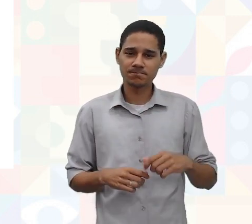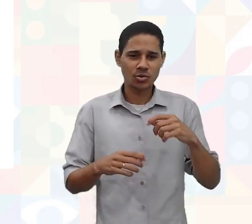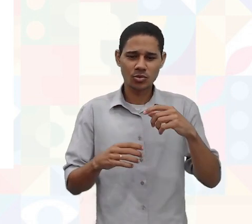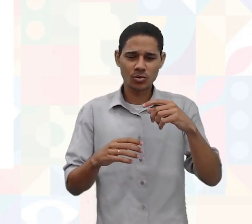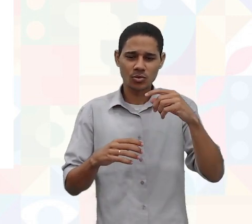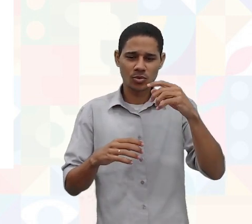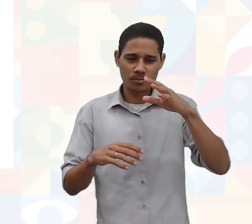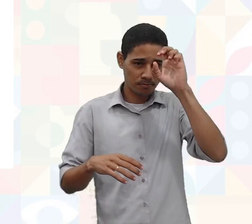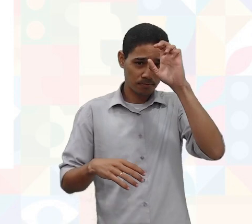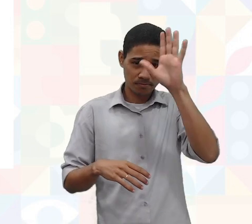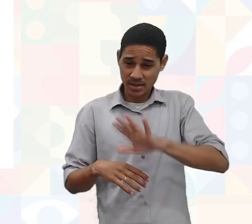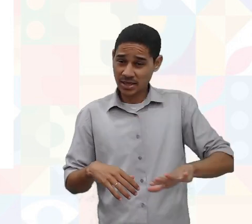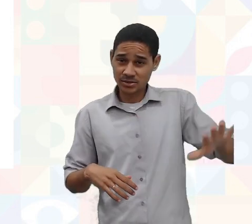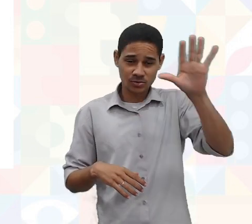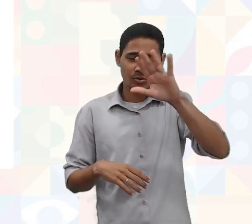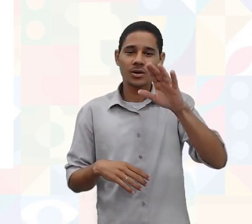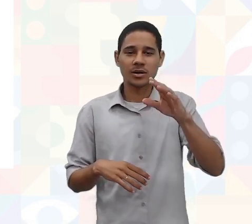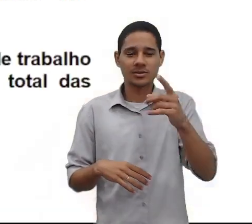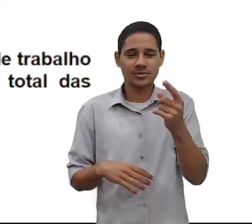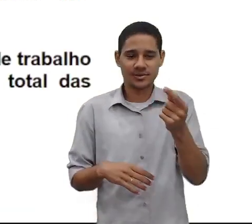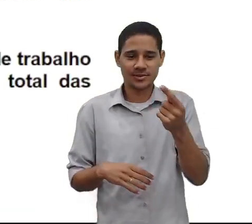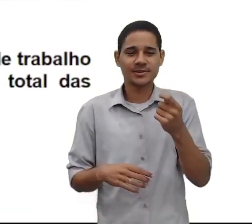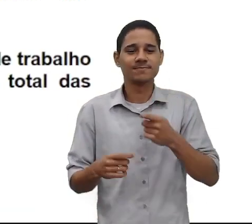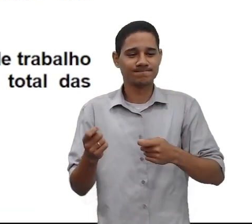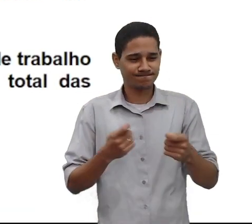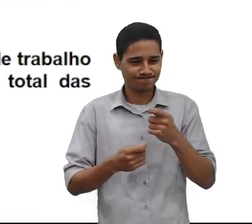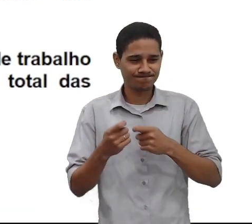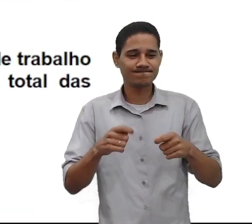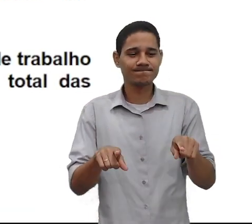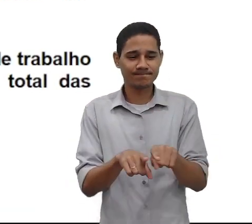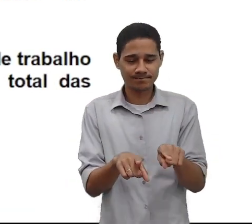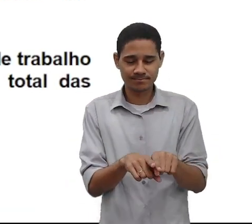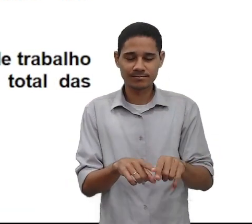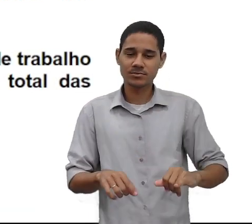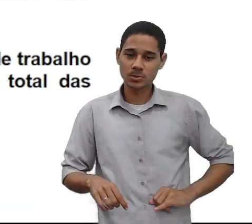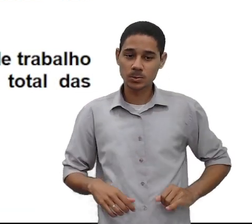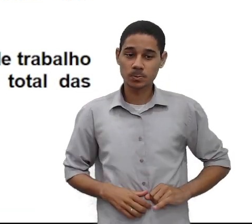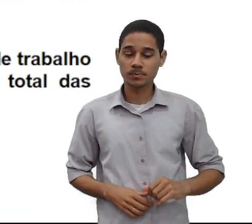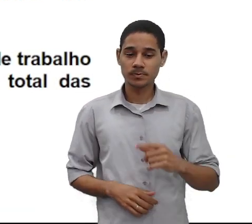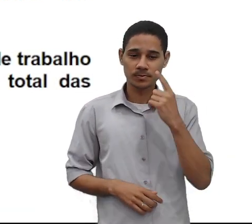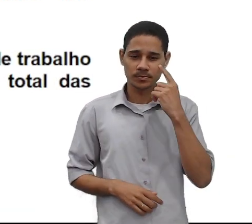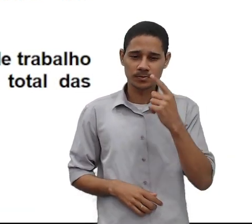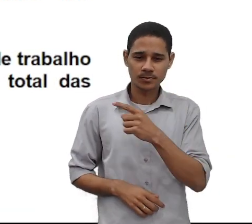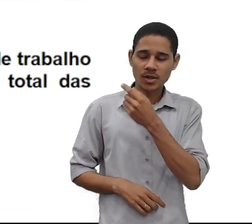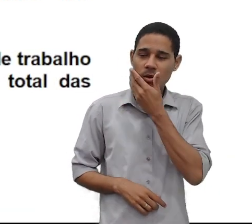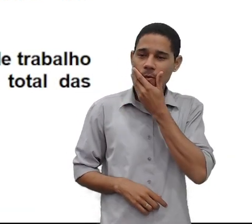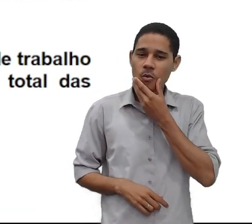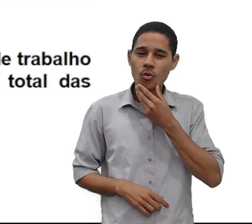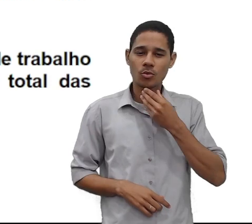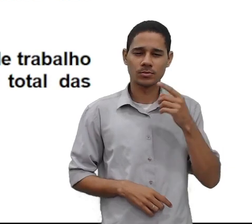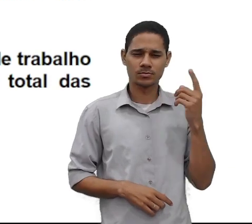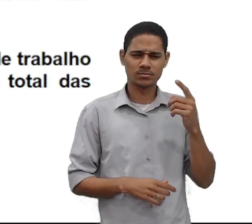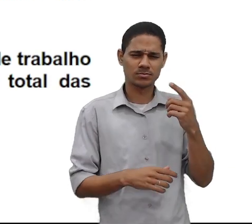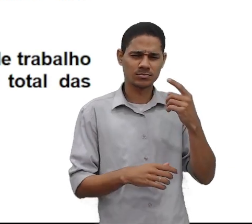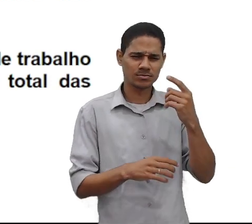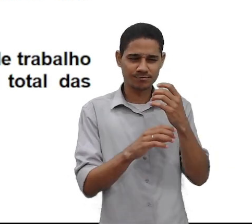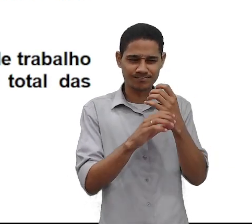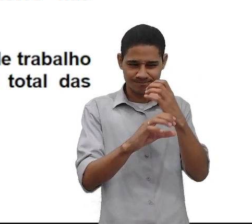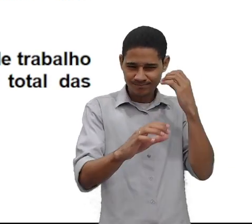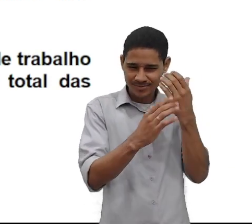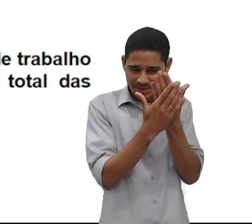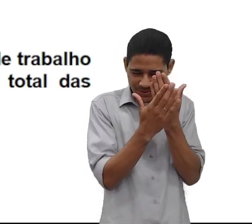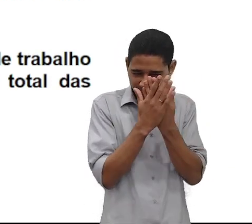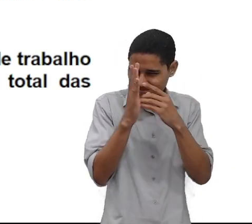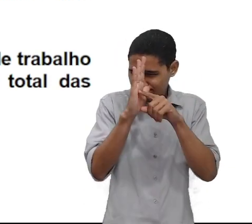Os custos das doenças e de acidentes de trabalho já eram objeto de estudo do engenheiro Henrich na década de